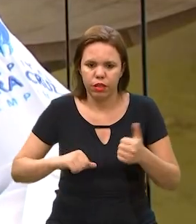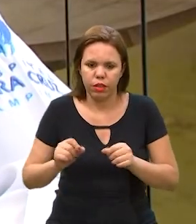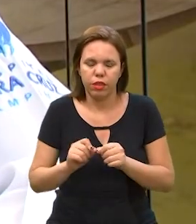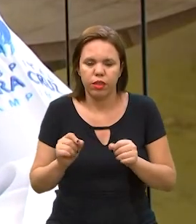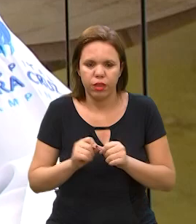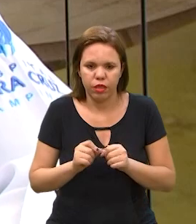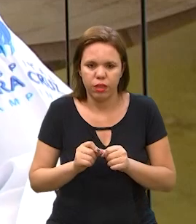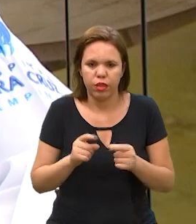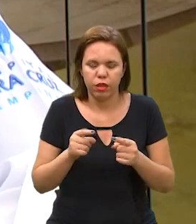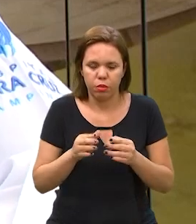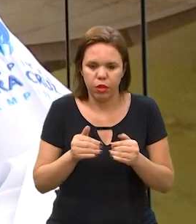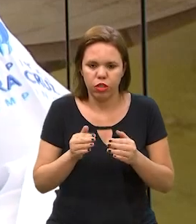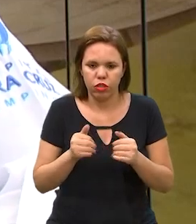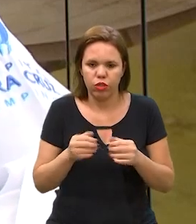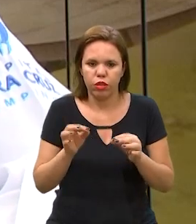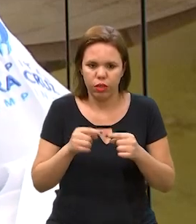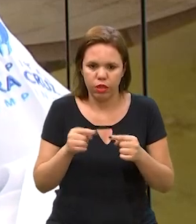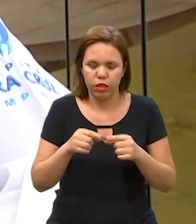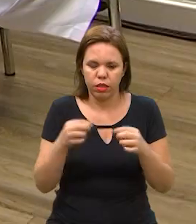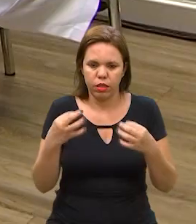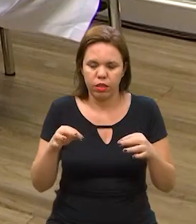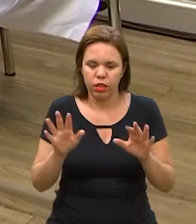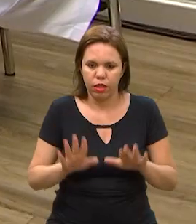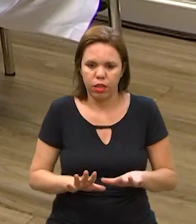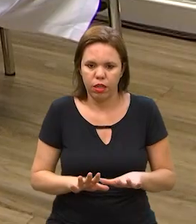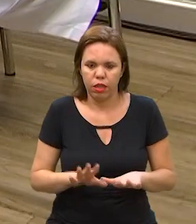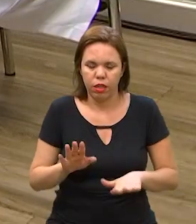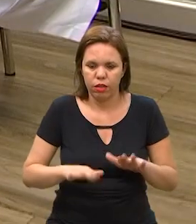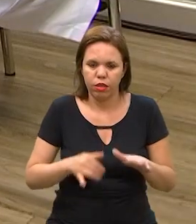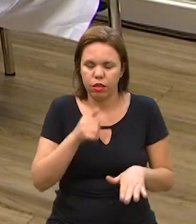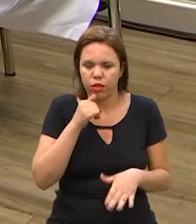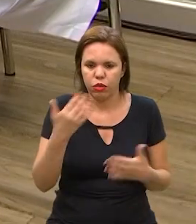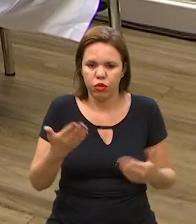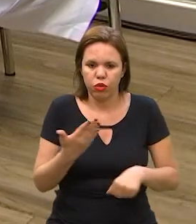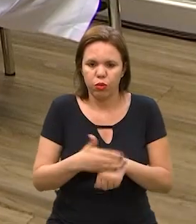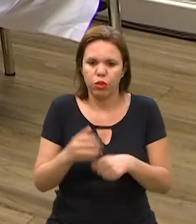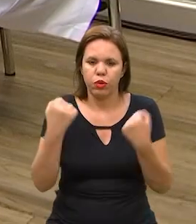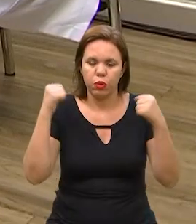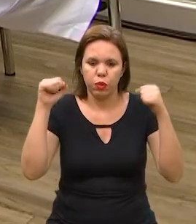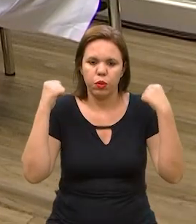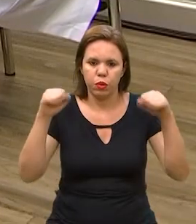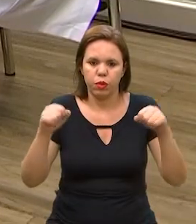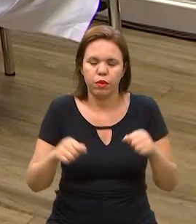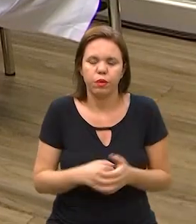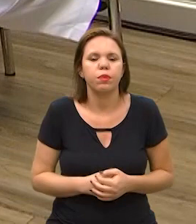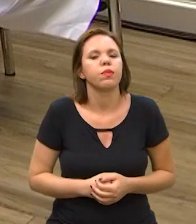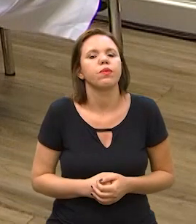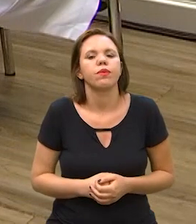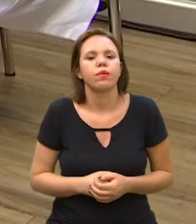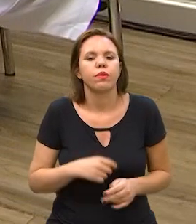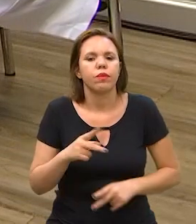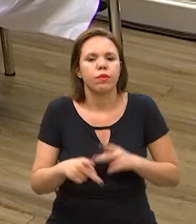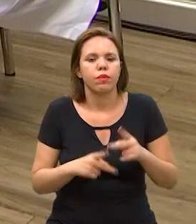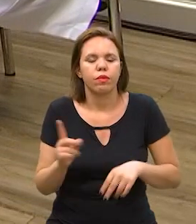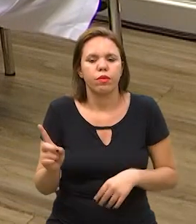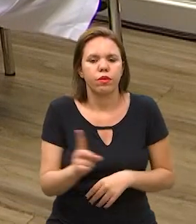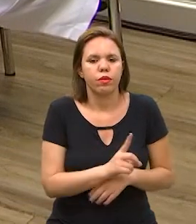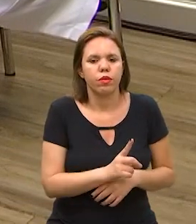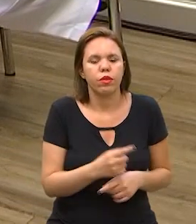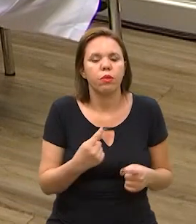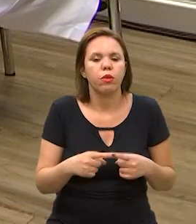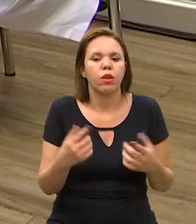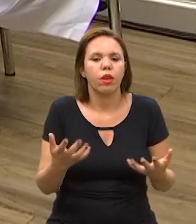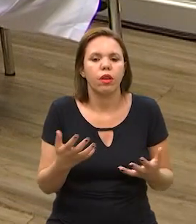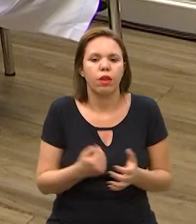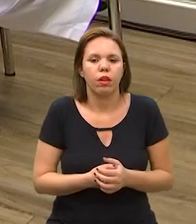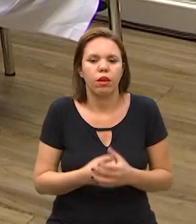gente saber solicitar os exames necessários. Às vezes, por exemplo, hoje com as práticas esportivas, né? As pessoas